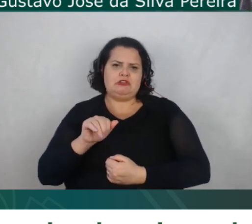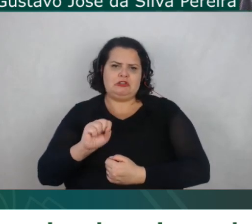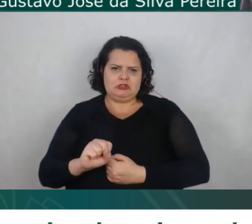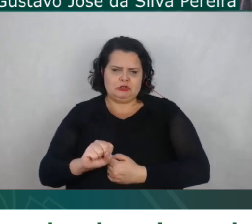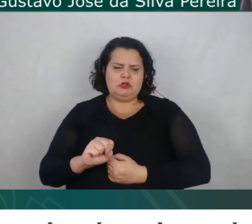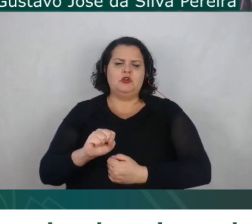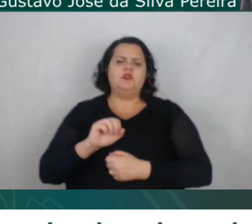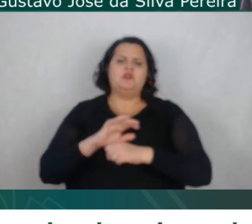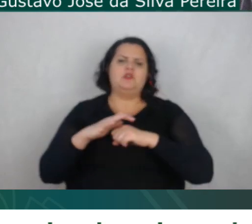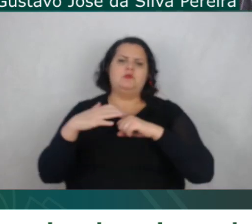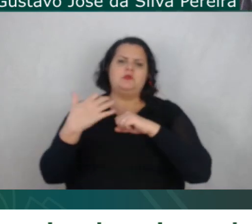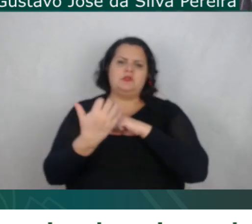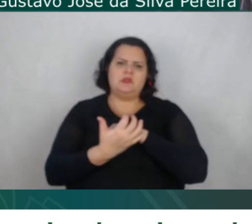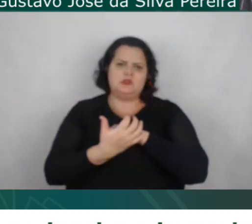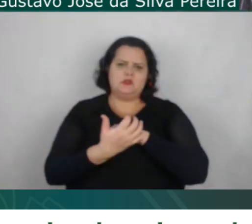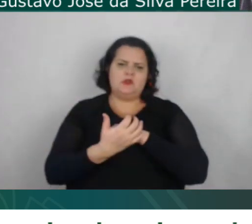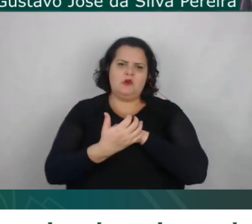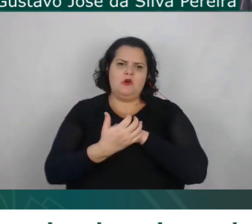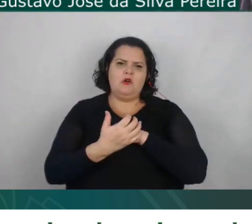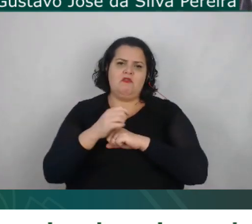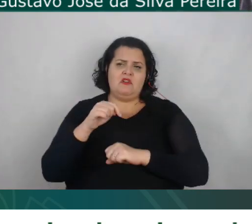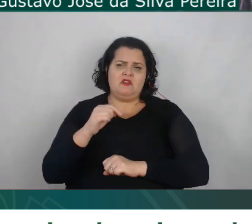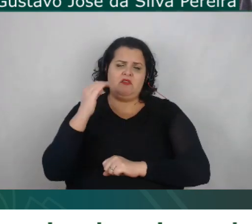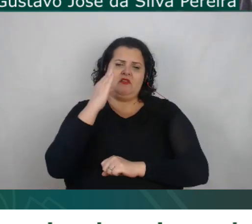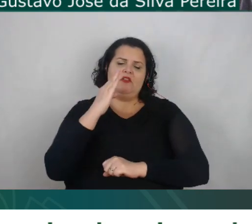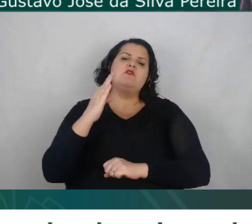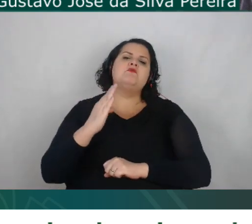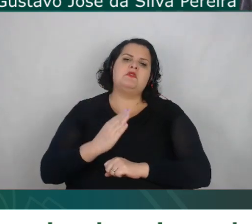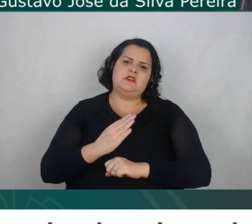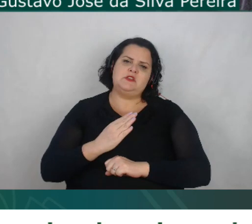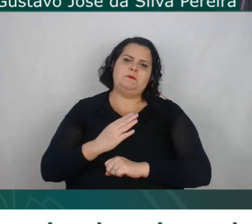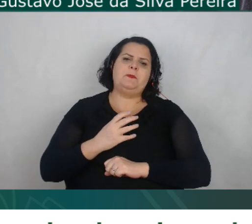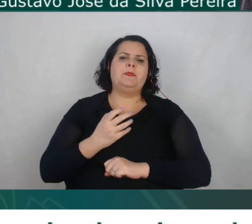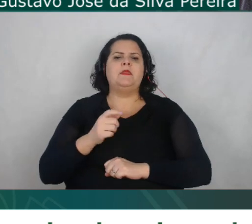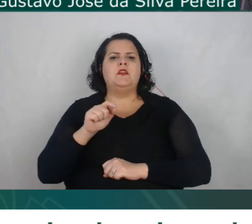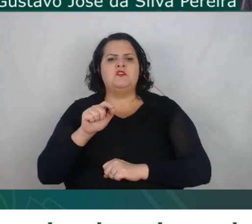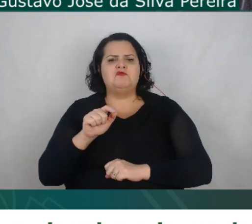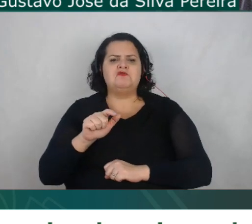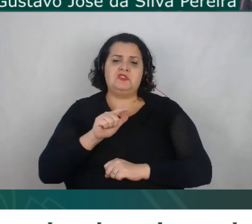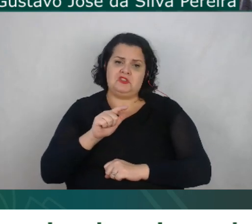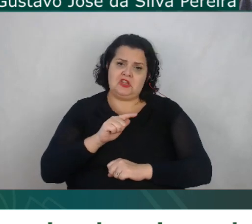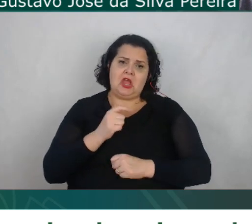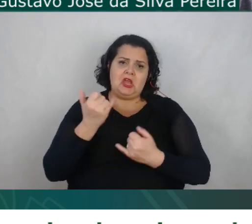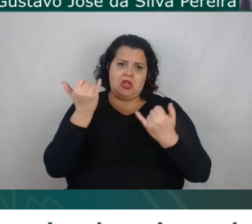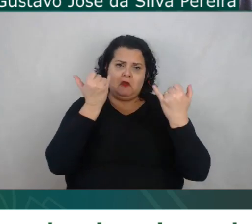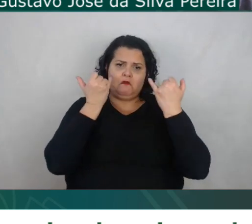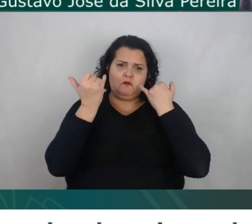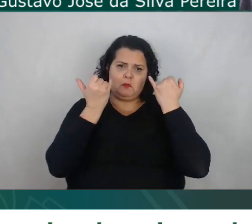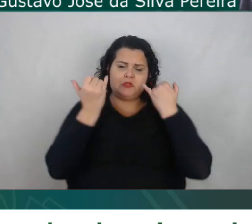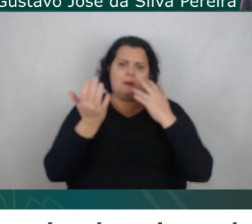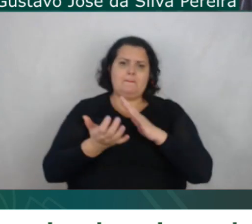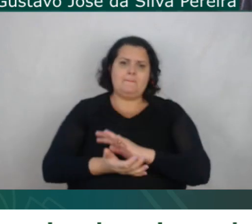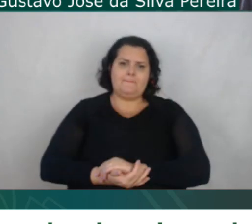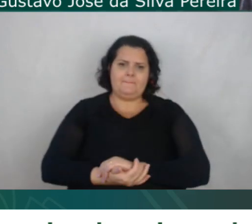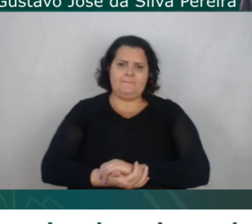circulando no Brasil. Alguma coisa parecida com isso, você poderia comentar, por favor?